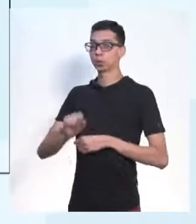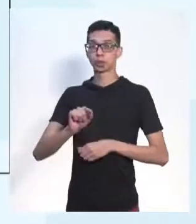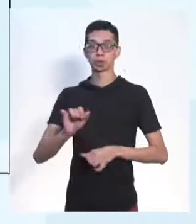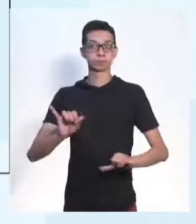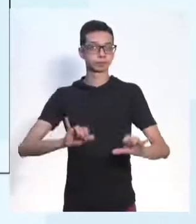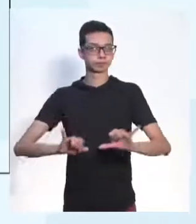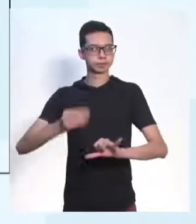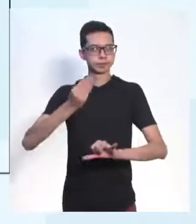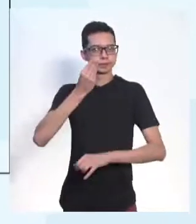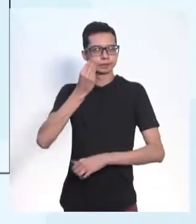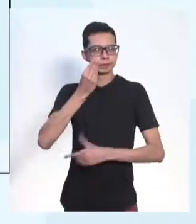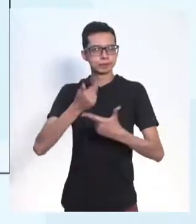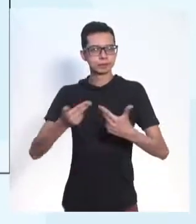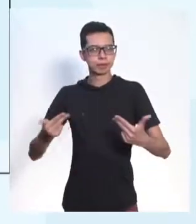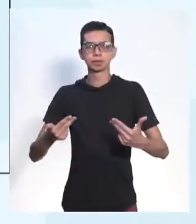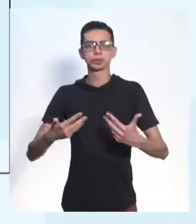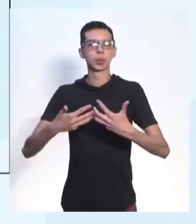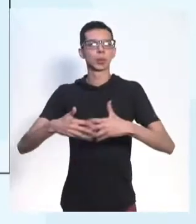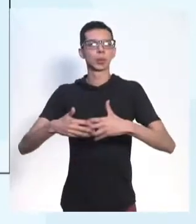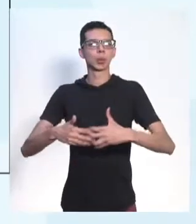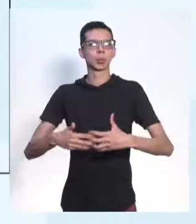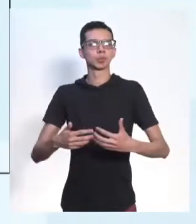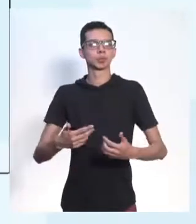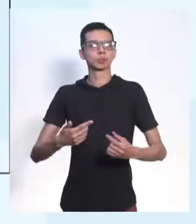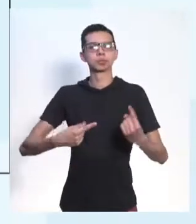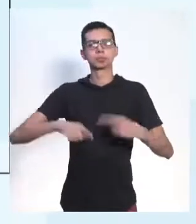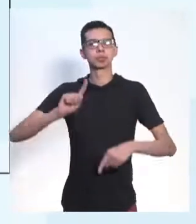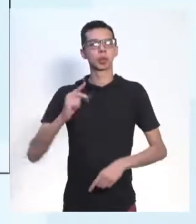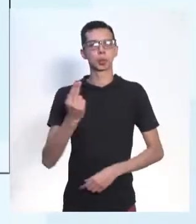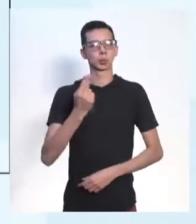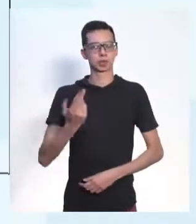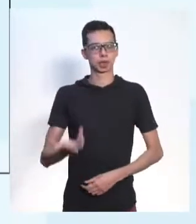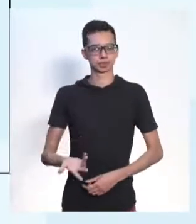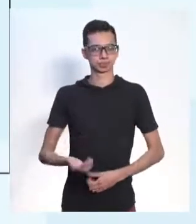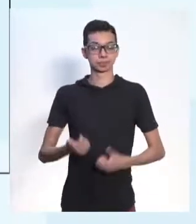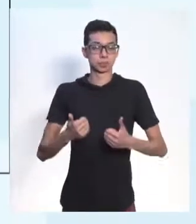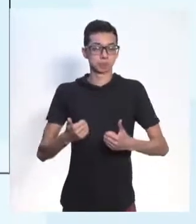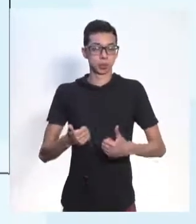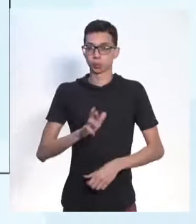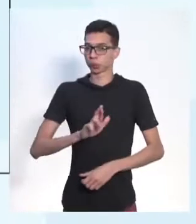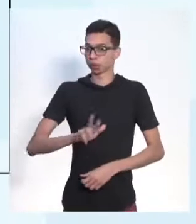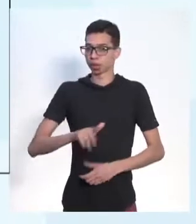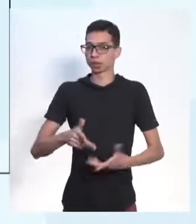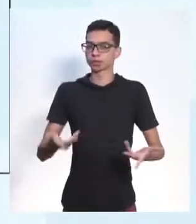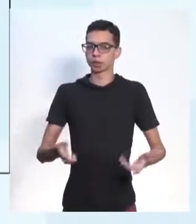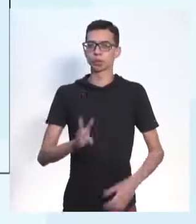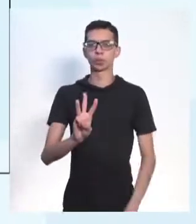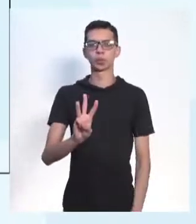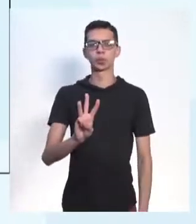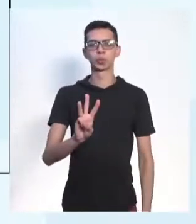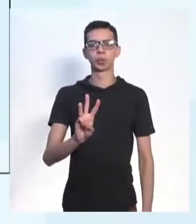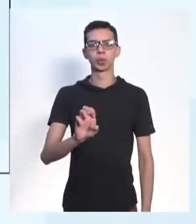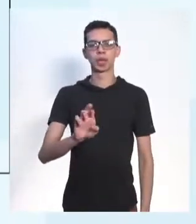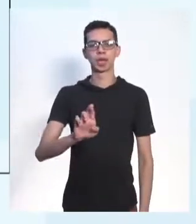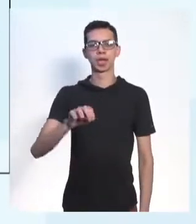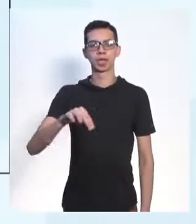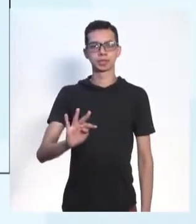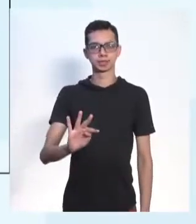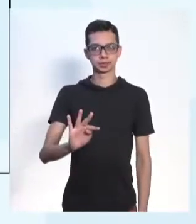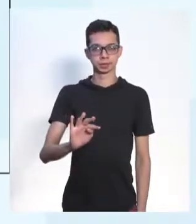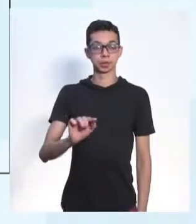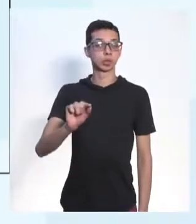Os experimentos não tiveram sucesso. Isso, ou os experimentos não foram bem sucedidos, né? Então, esse weren't aí é o